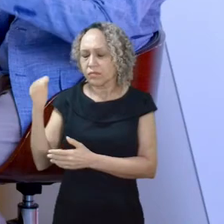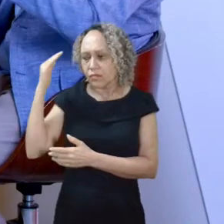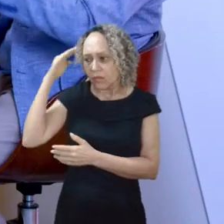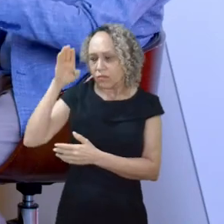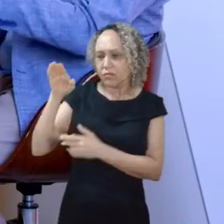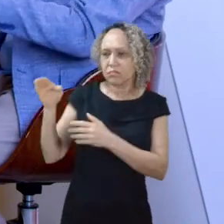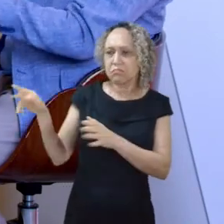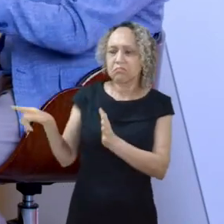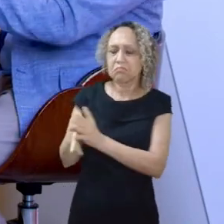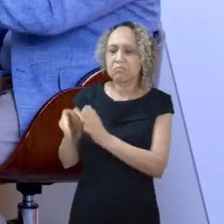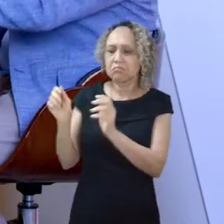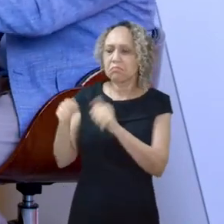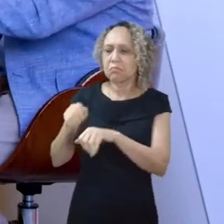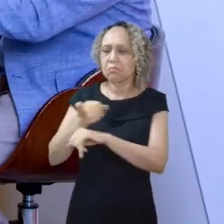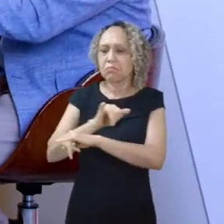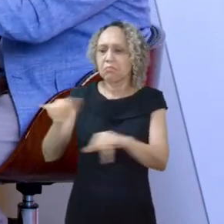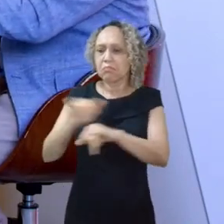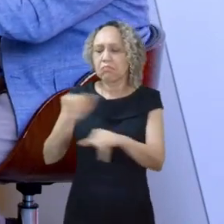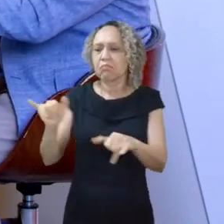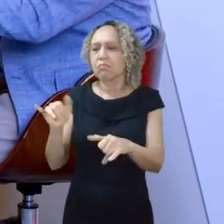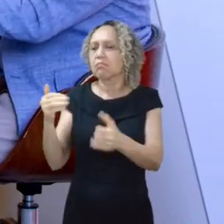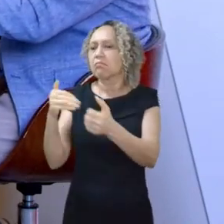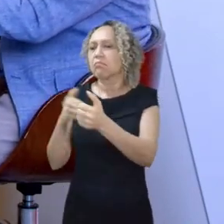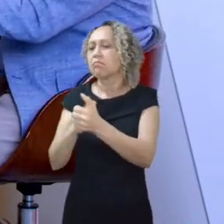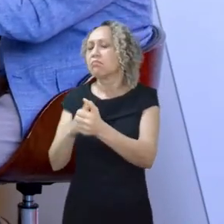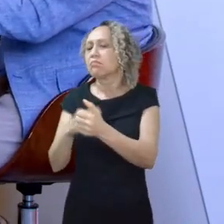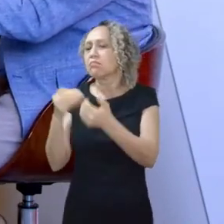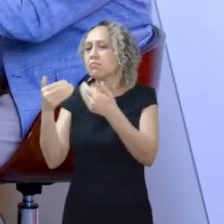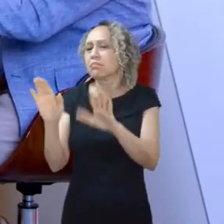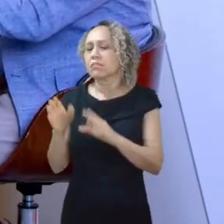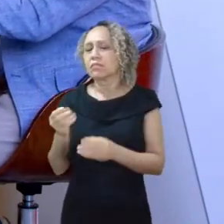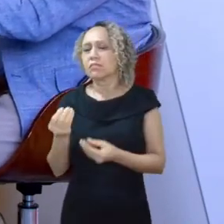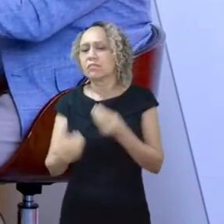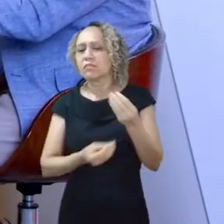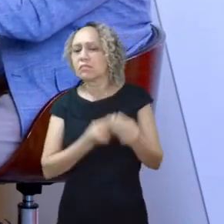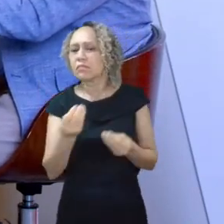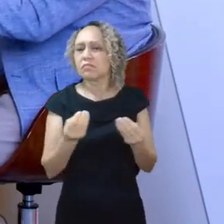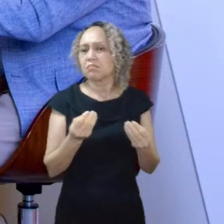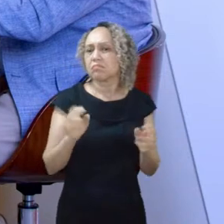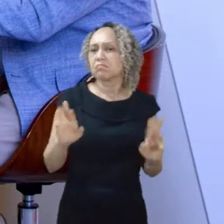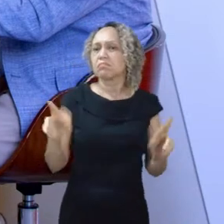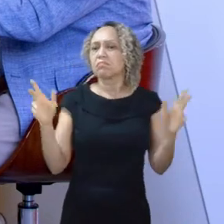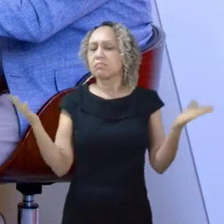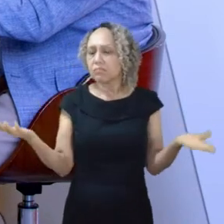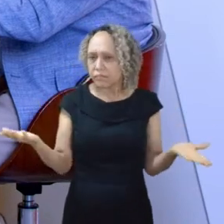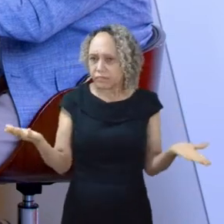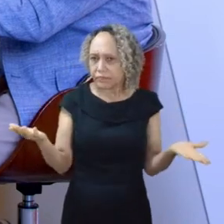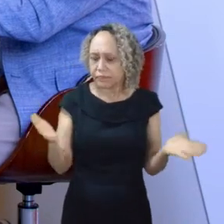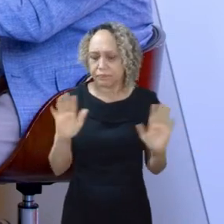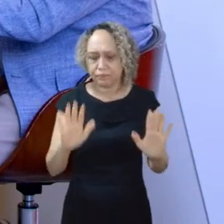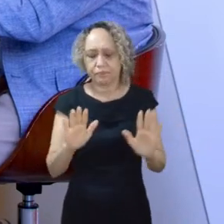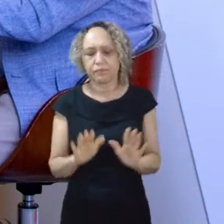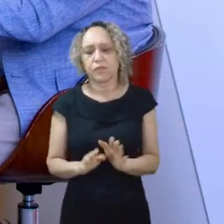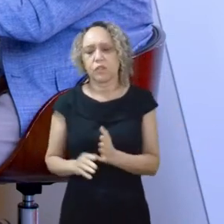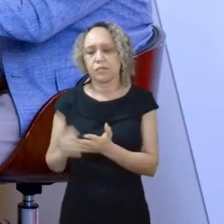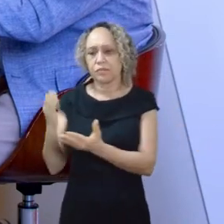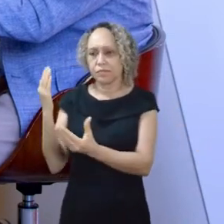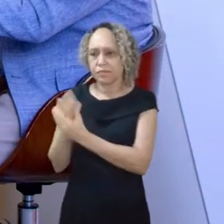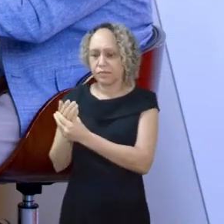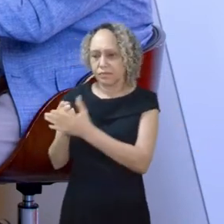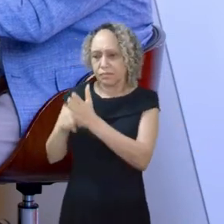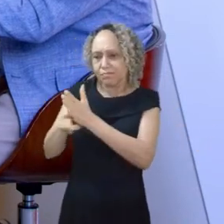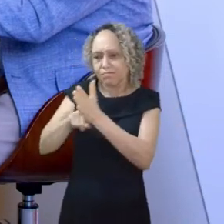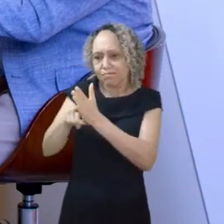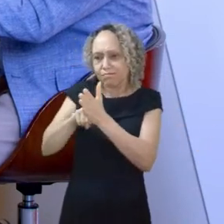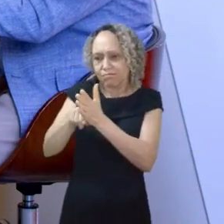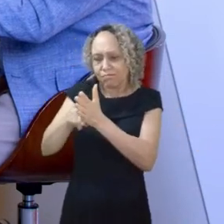mundo. Por que isso acontece realmente? Teve, nesses casos desse inquérito e outros dos inquéritos que o Supremo tem conduzido, tem duas formas de